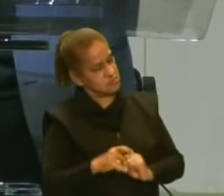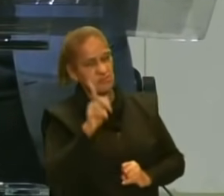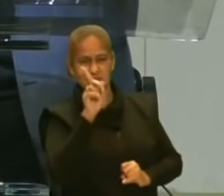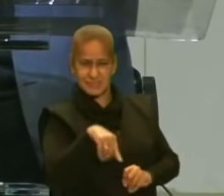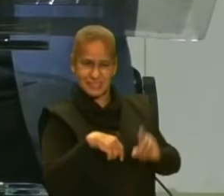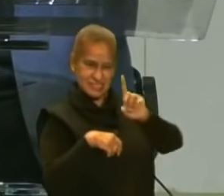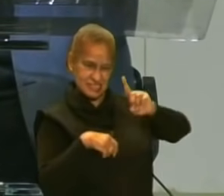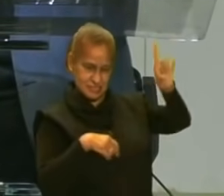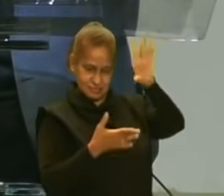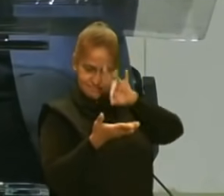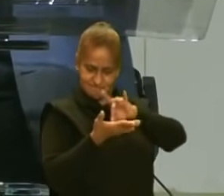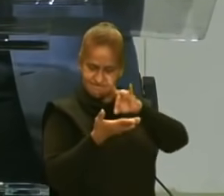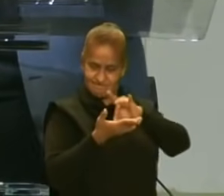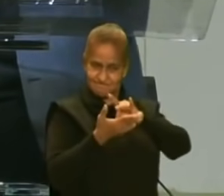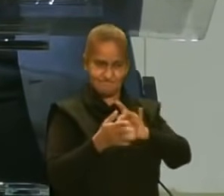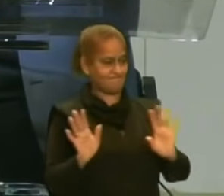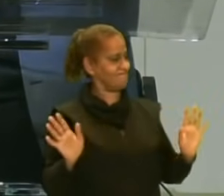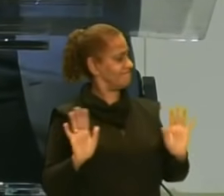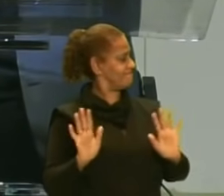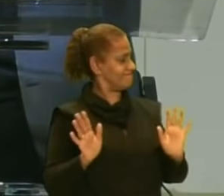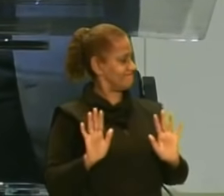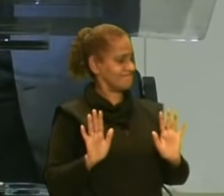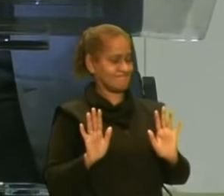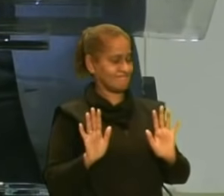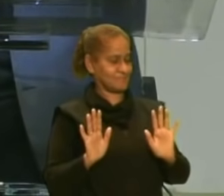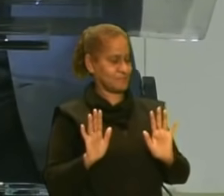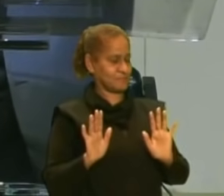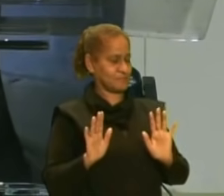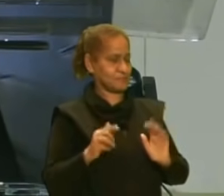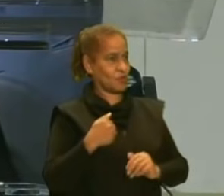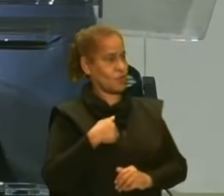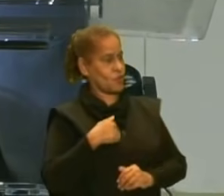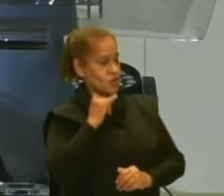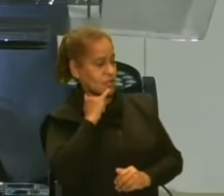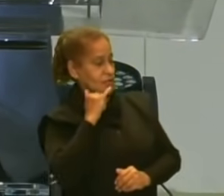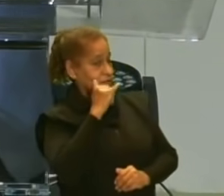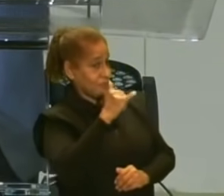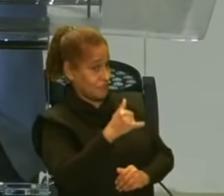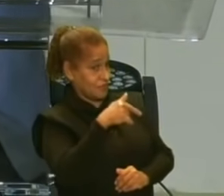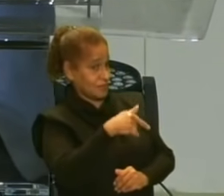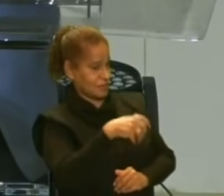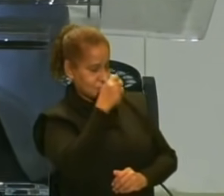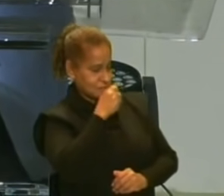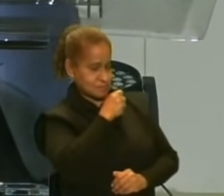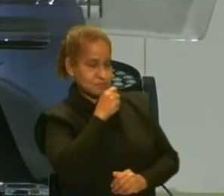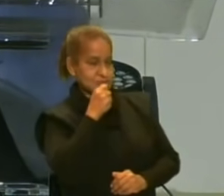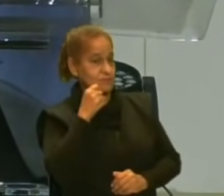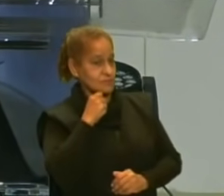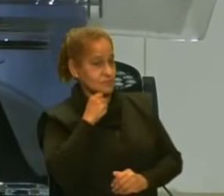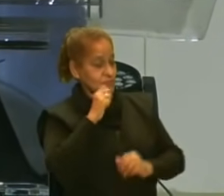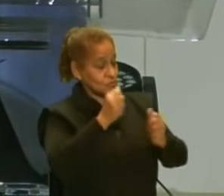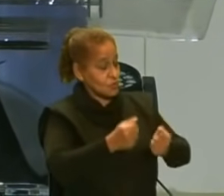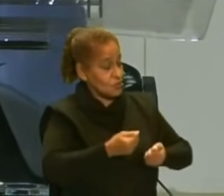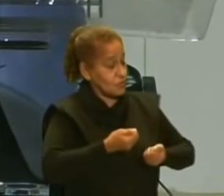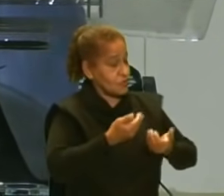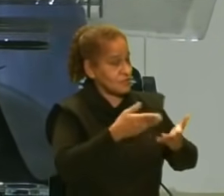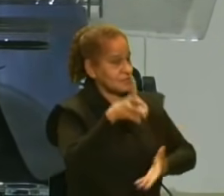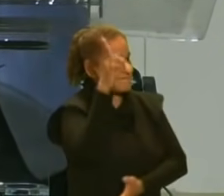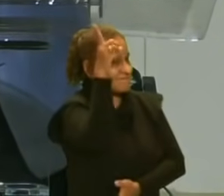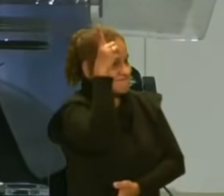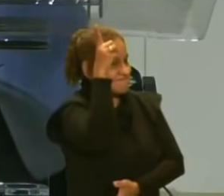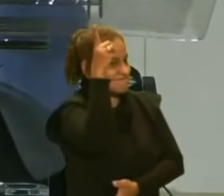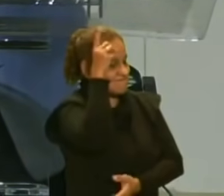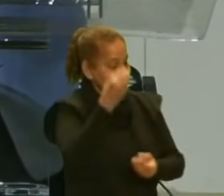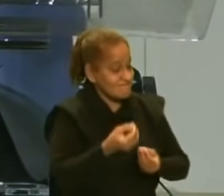de verdade? De maneira nenhuma. Eu estou dizendo que esses sacrifícios são oferecidos a